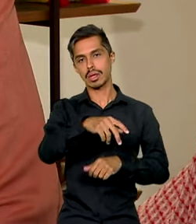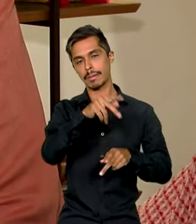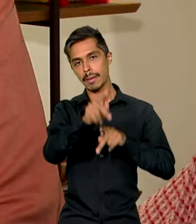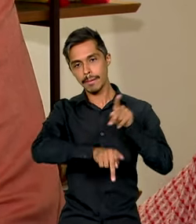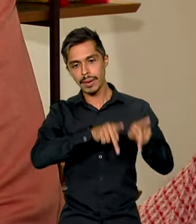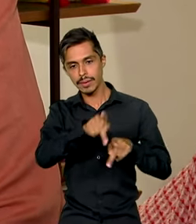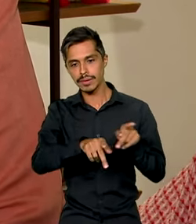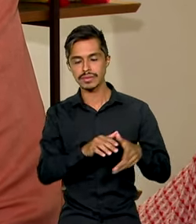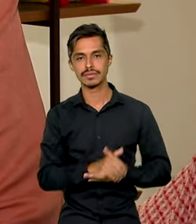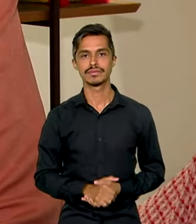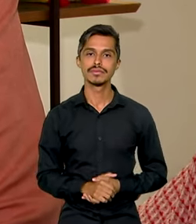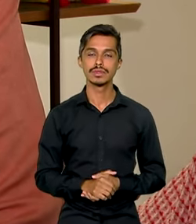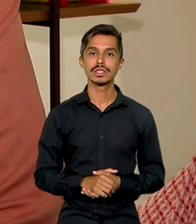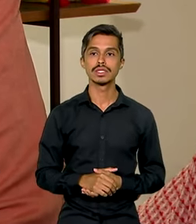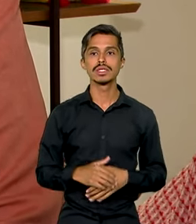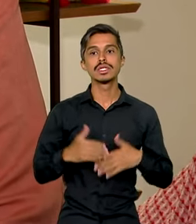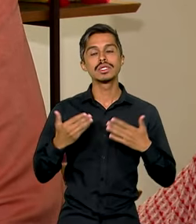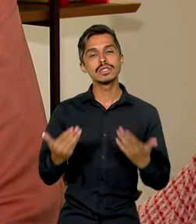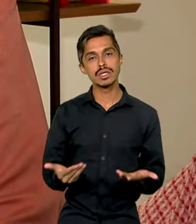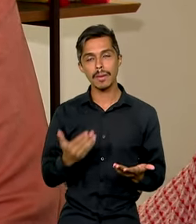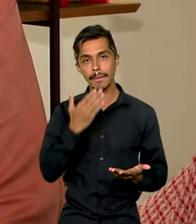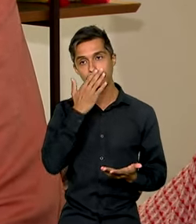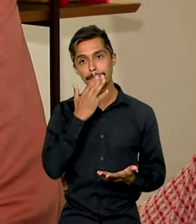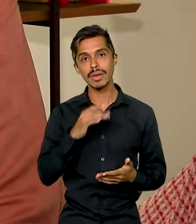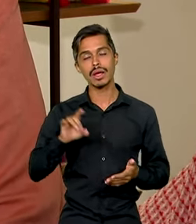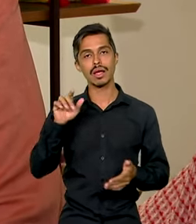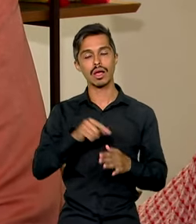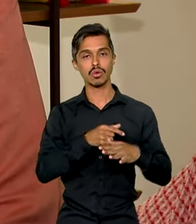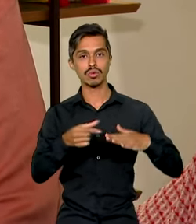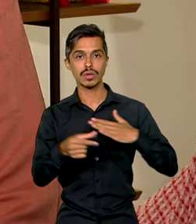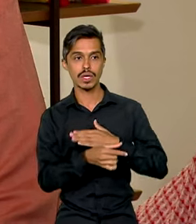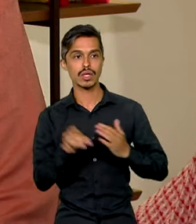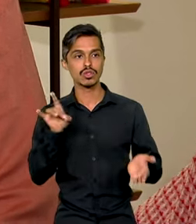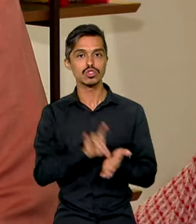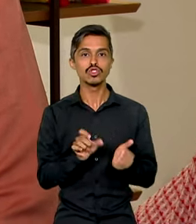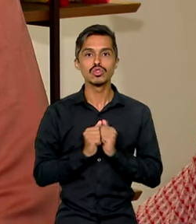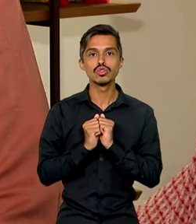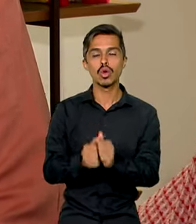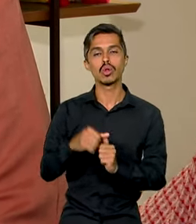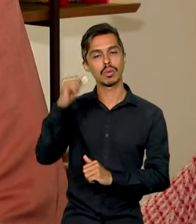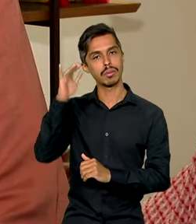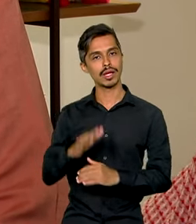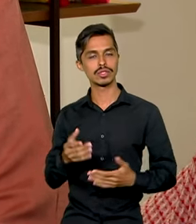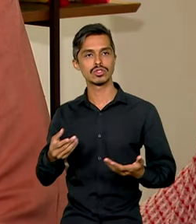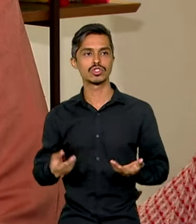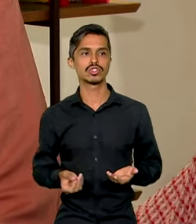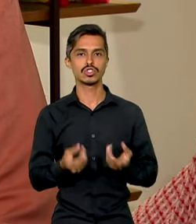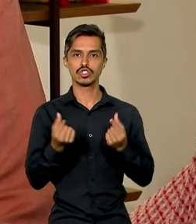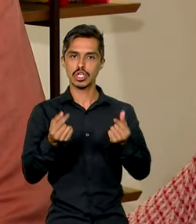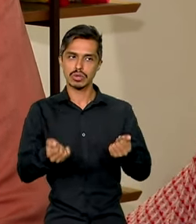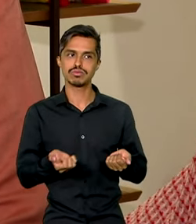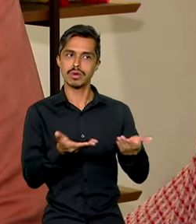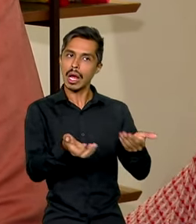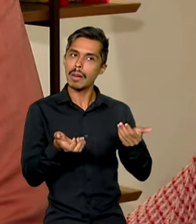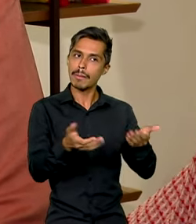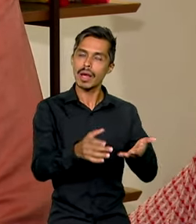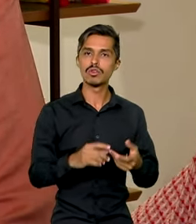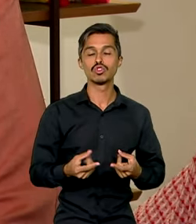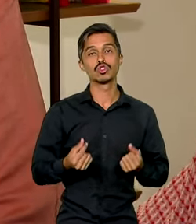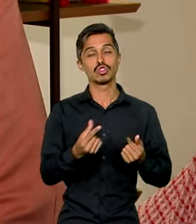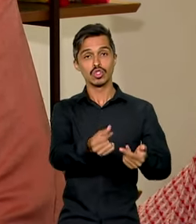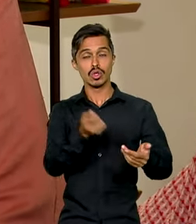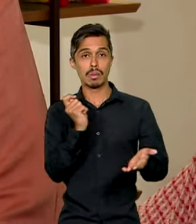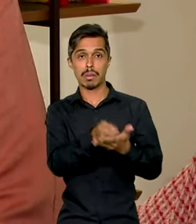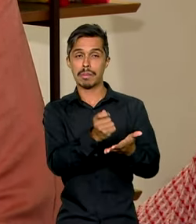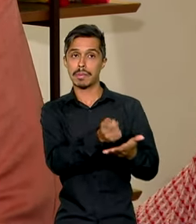população. Então, o fato é que a Guiana, com o Brasil entrando mais dinheiro para a Guiana, um volume de dinheiro